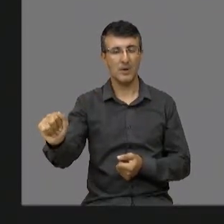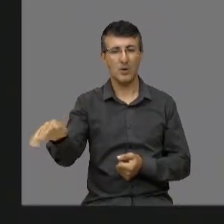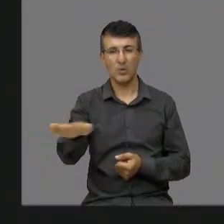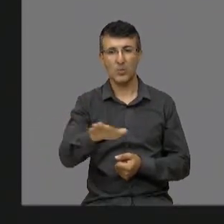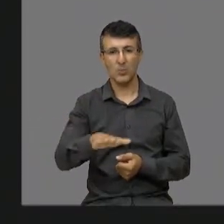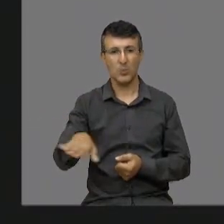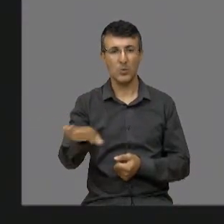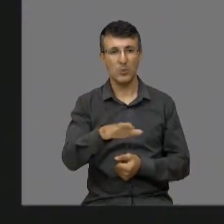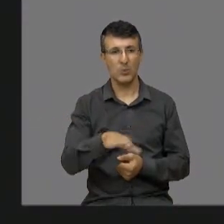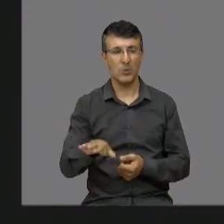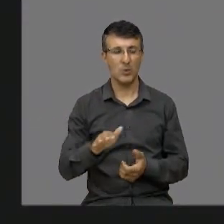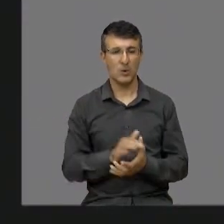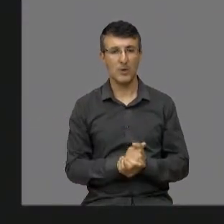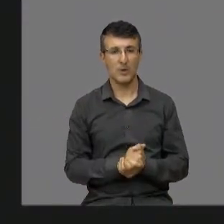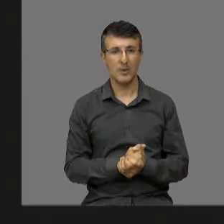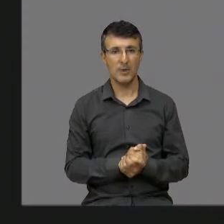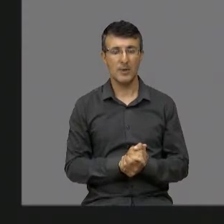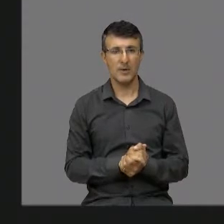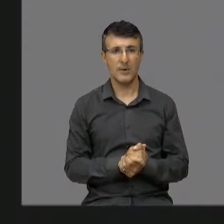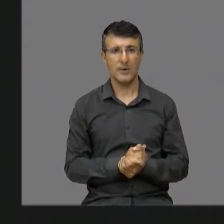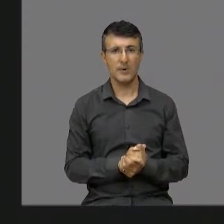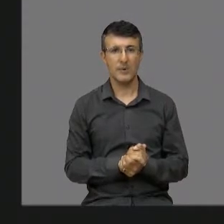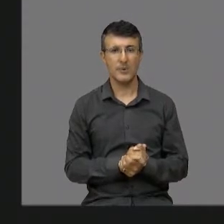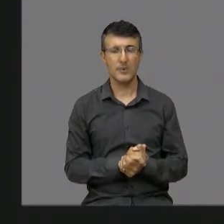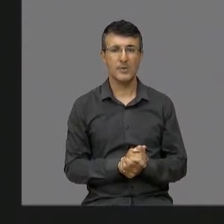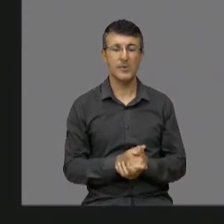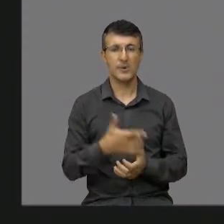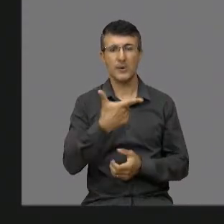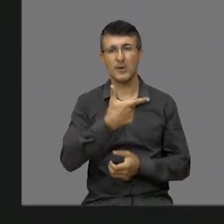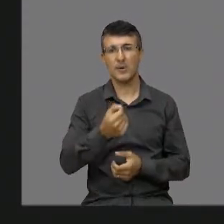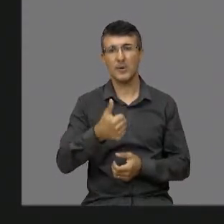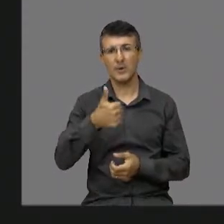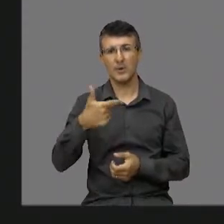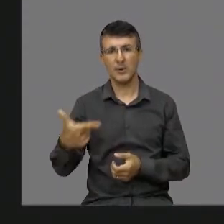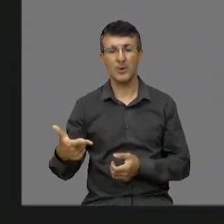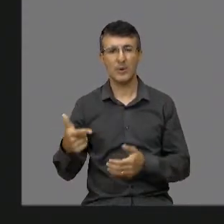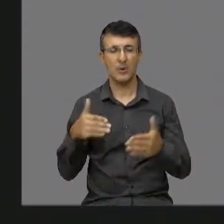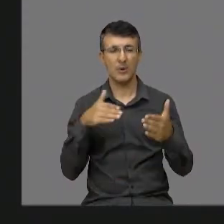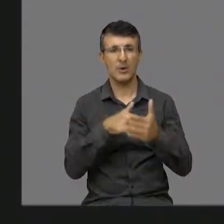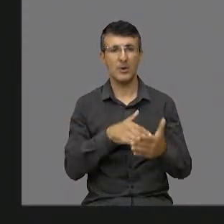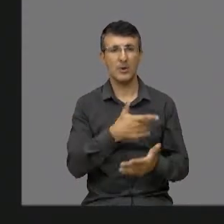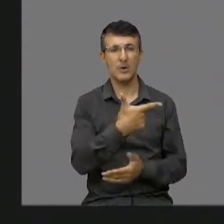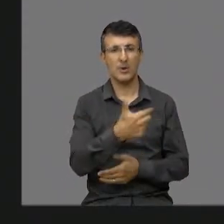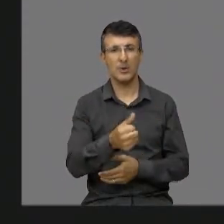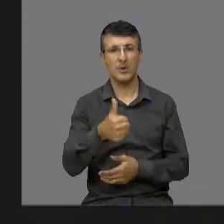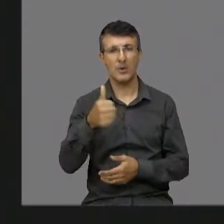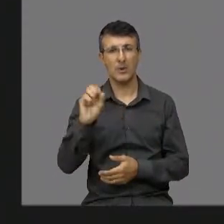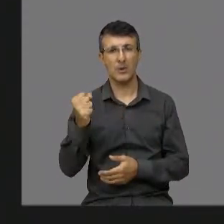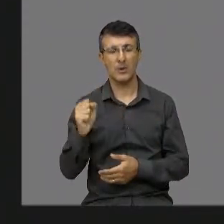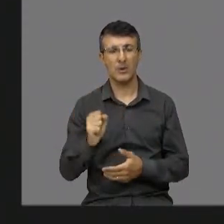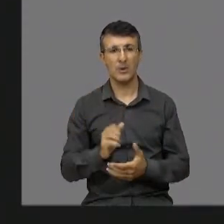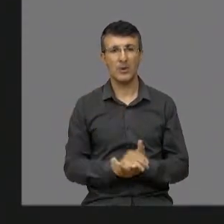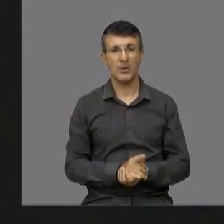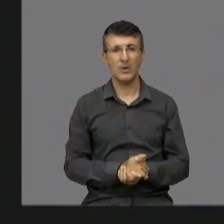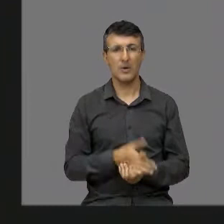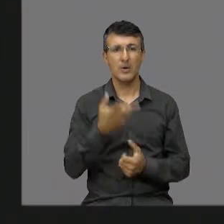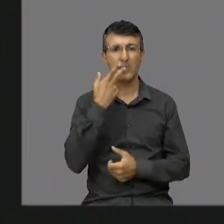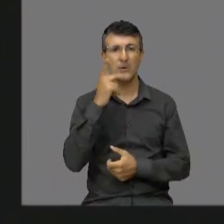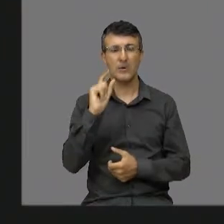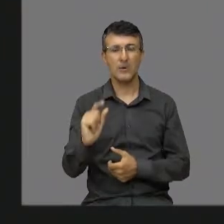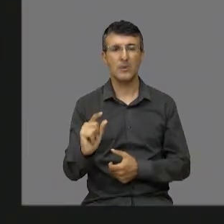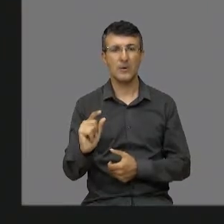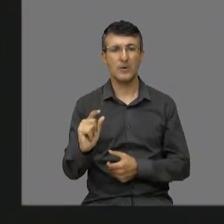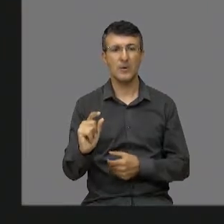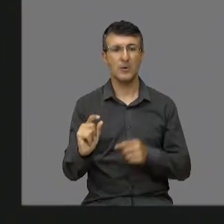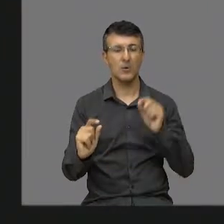da Mulher, no DEM, de 2012 a 2018. Queria falar um pouco, explicar o que é o